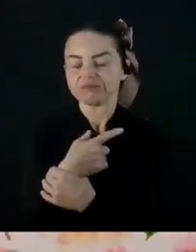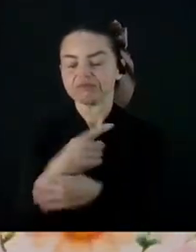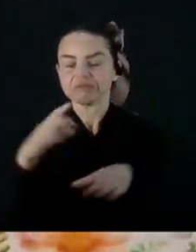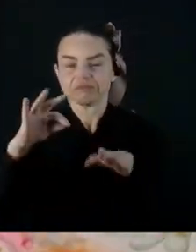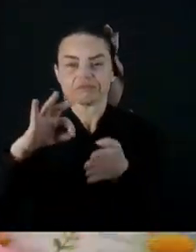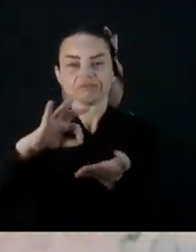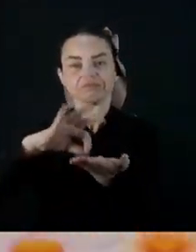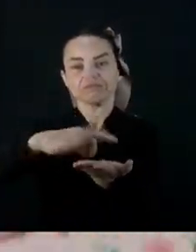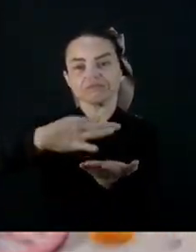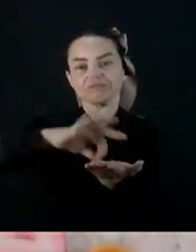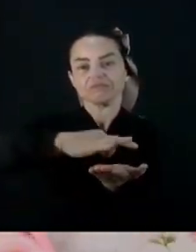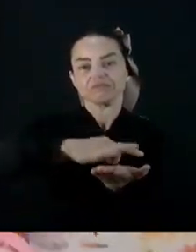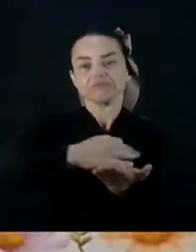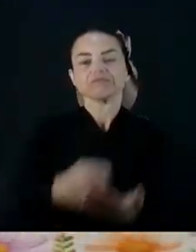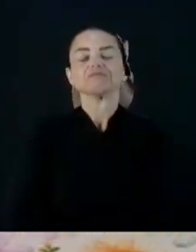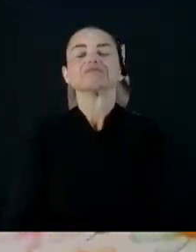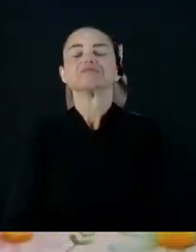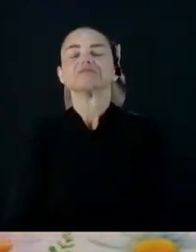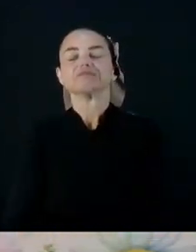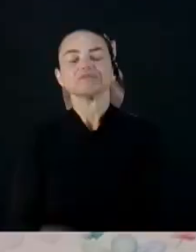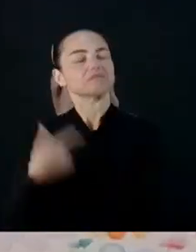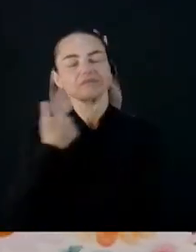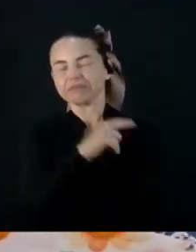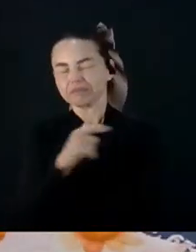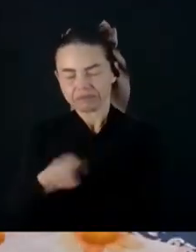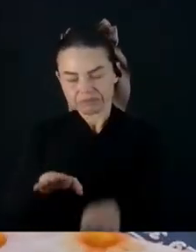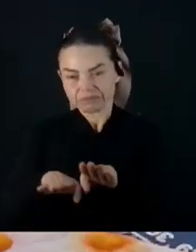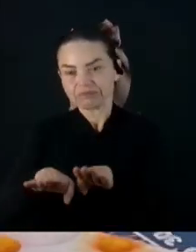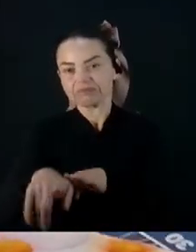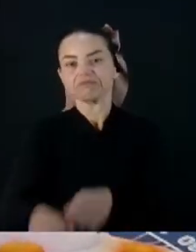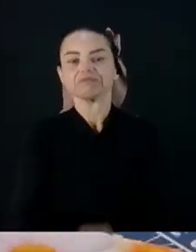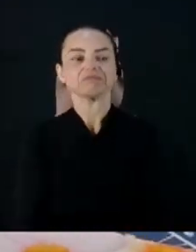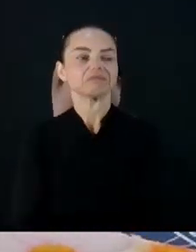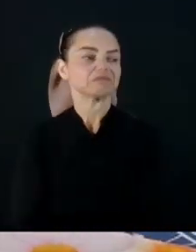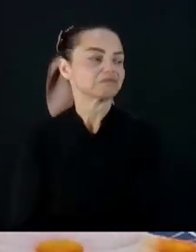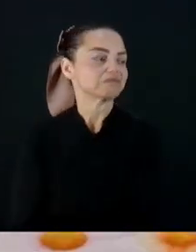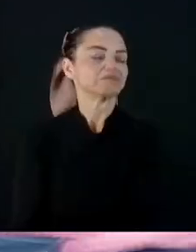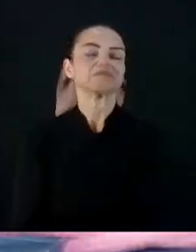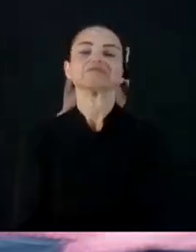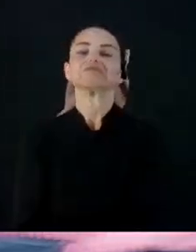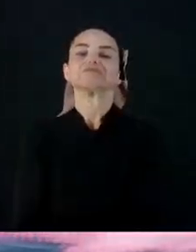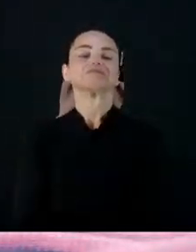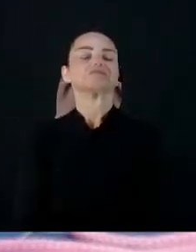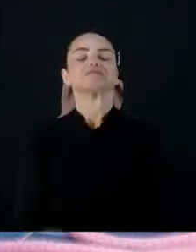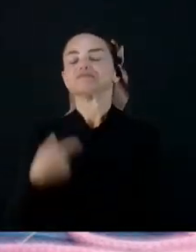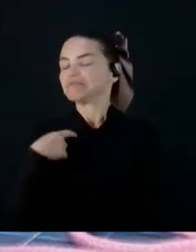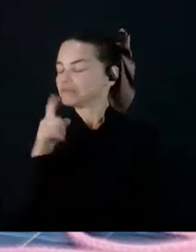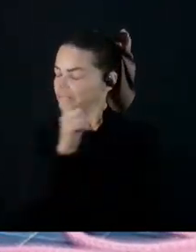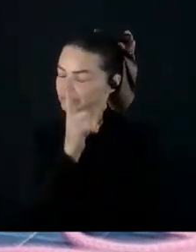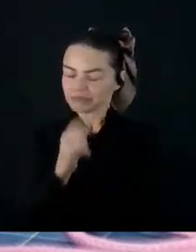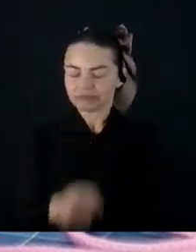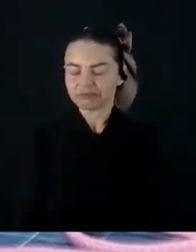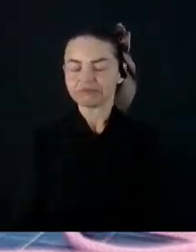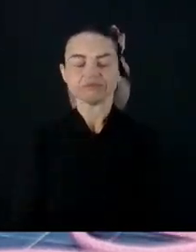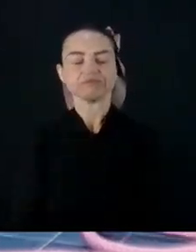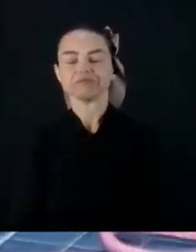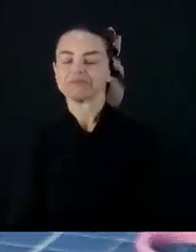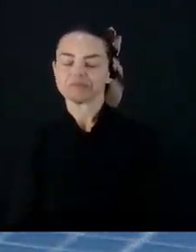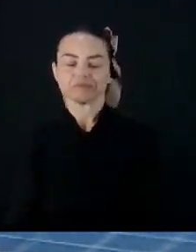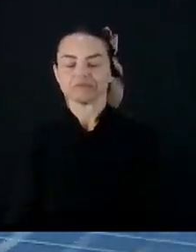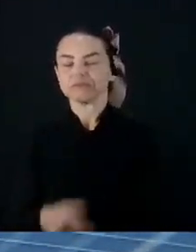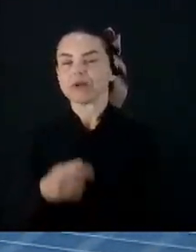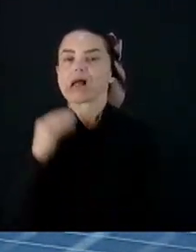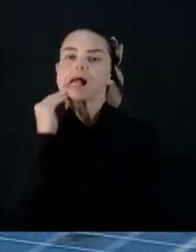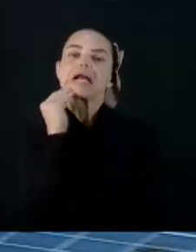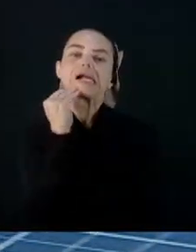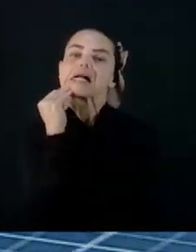na máquina, gente, que não tem erro. A pecinha não escapa, não dança fica torto, e não vai ficar certo. torto, vai ficar tudo